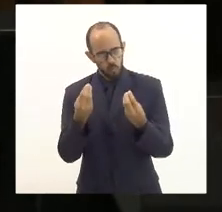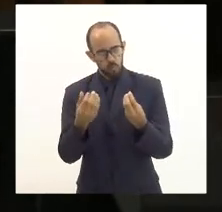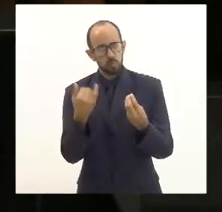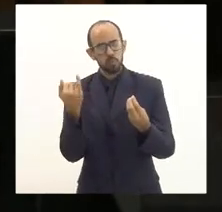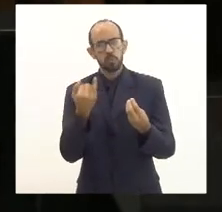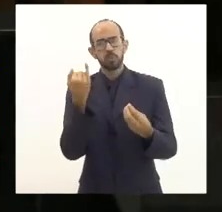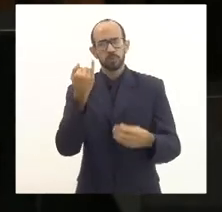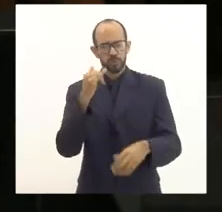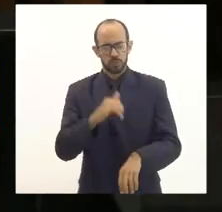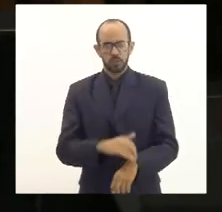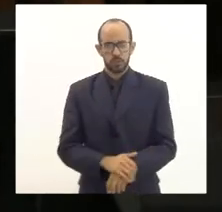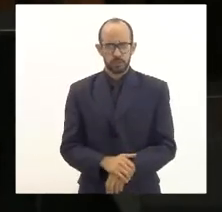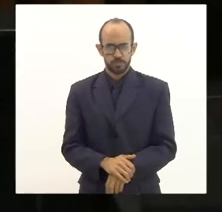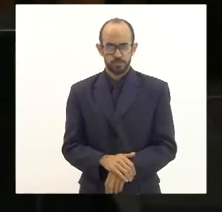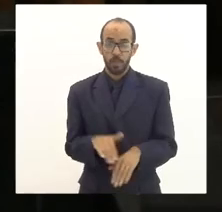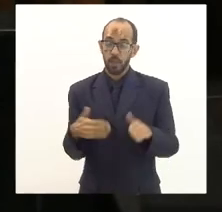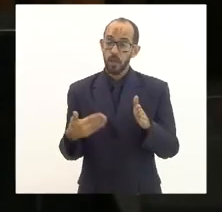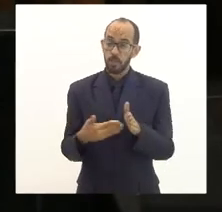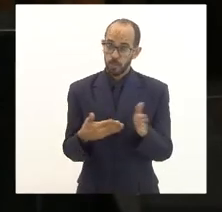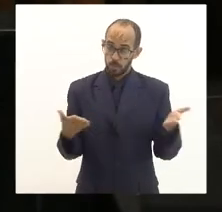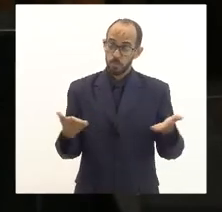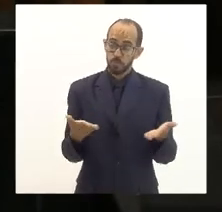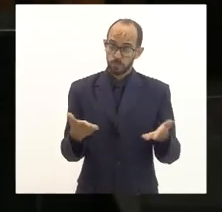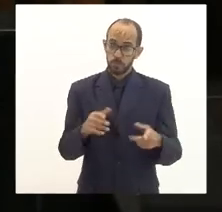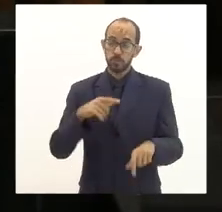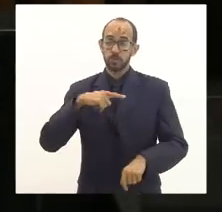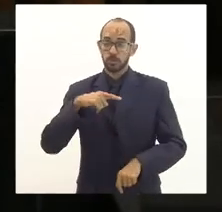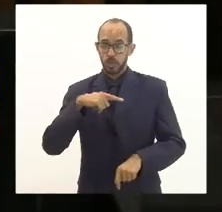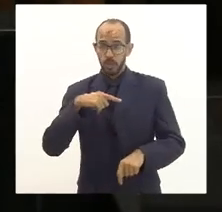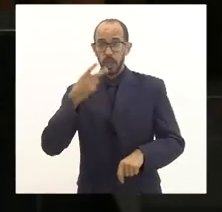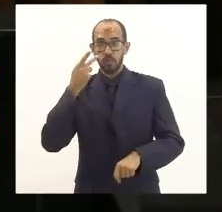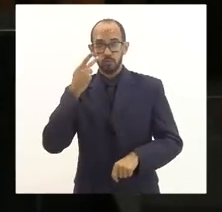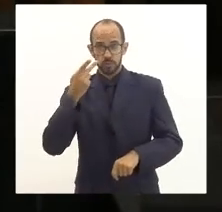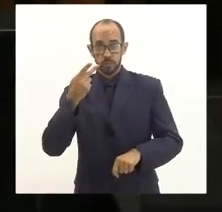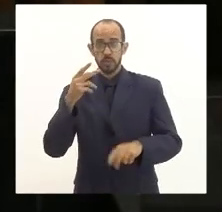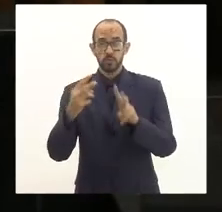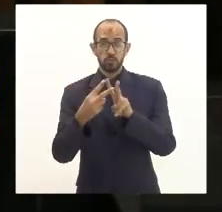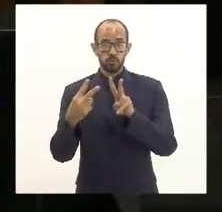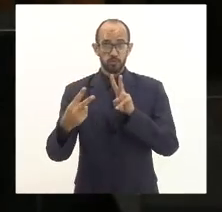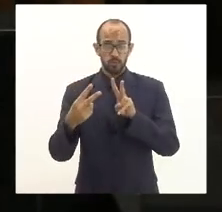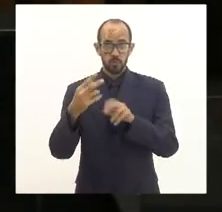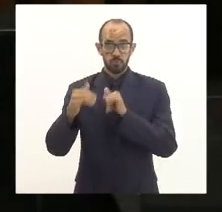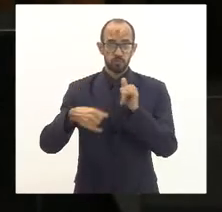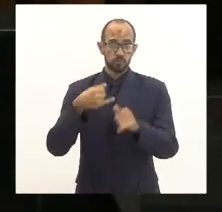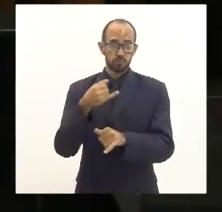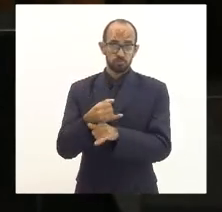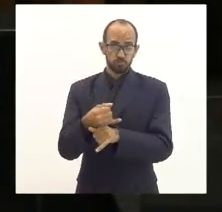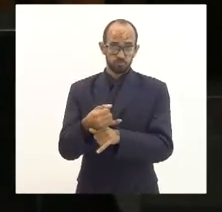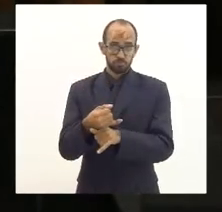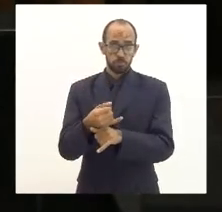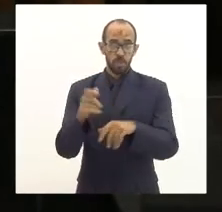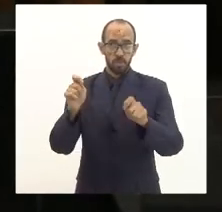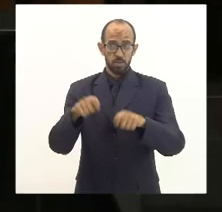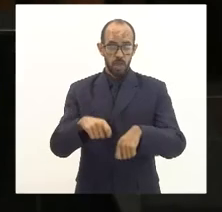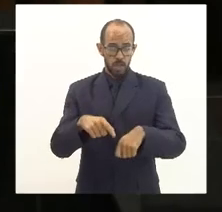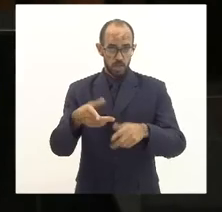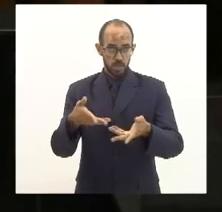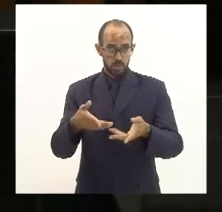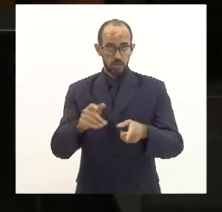é mas até hoje existe também a visita digital até por meio